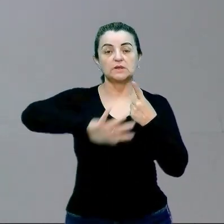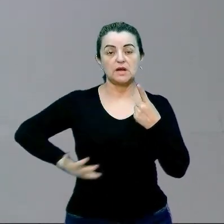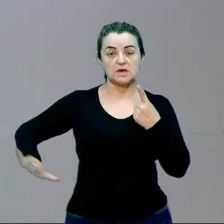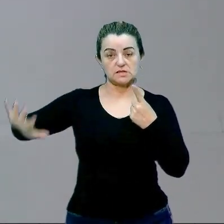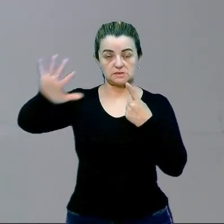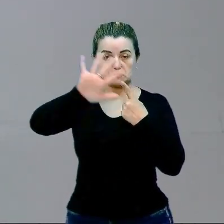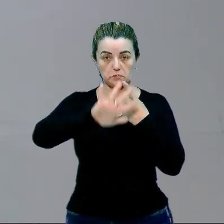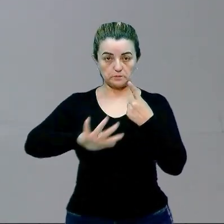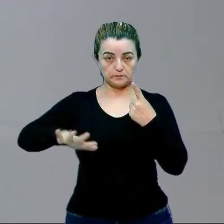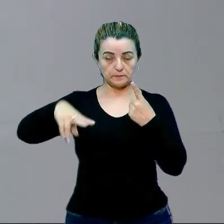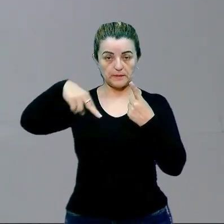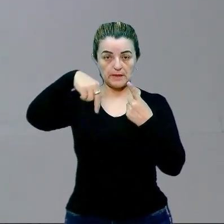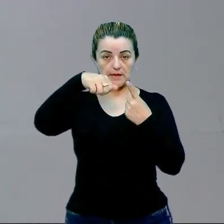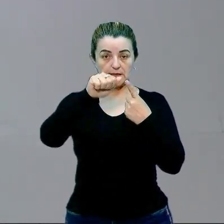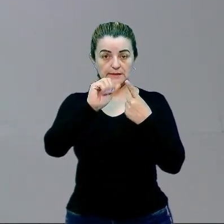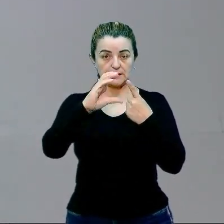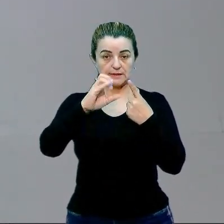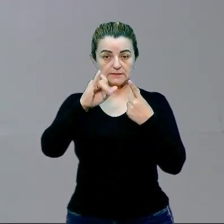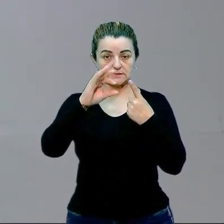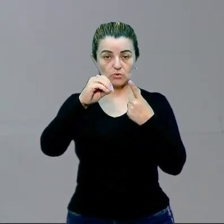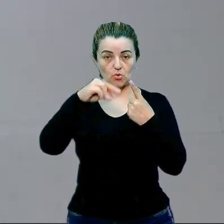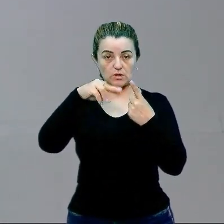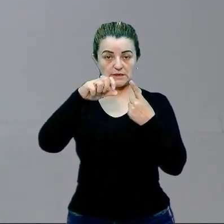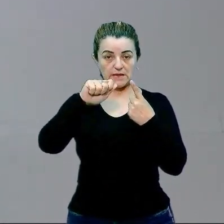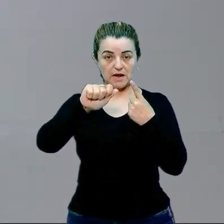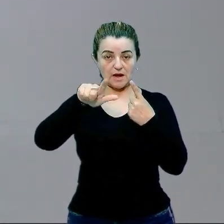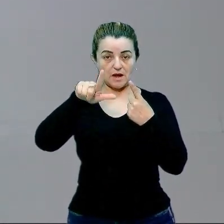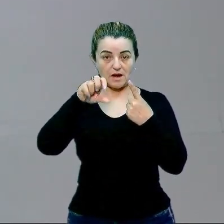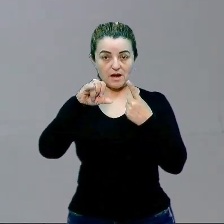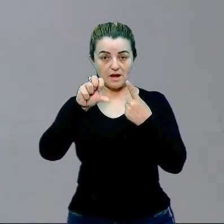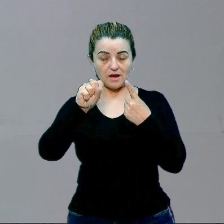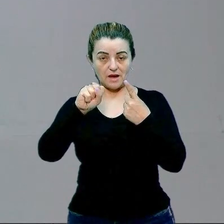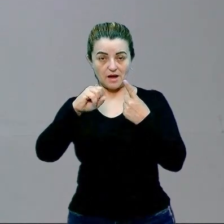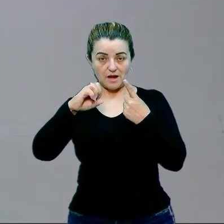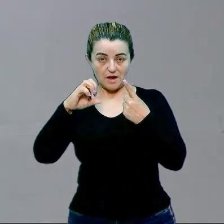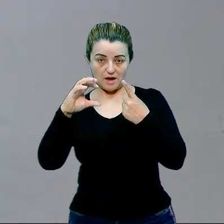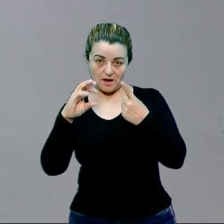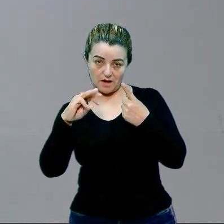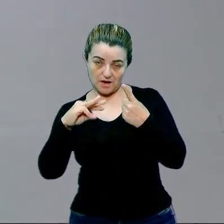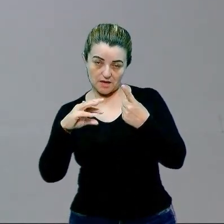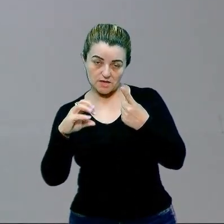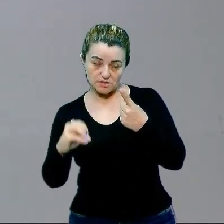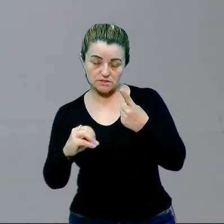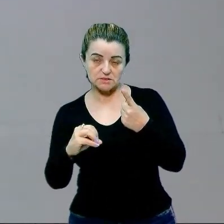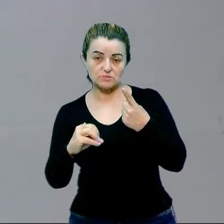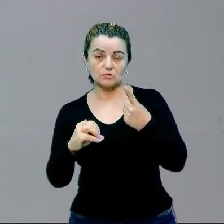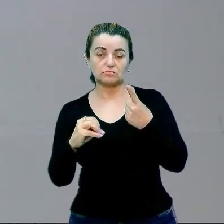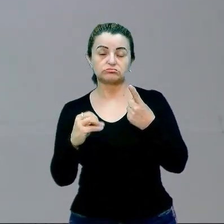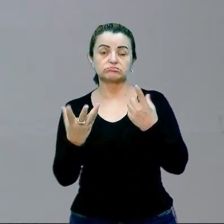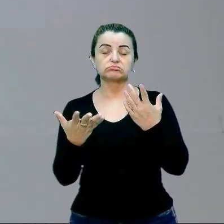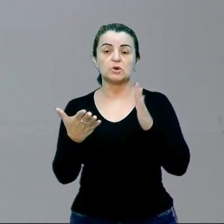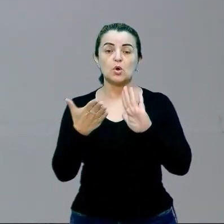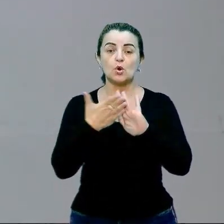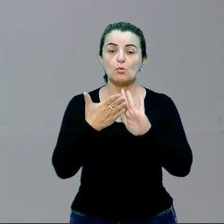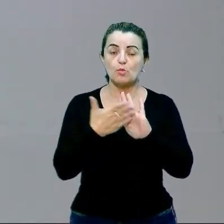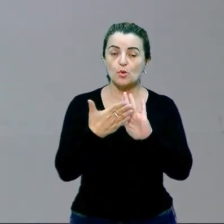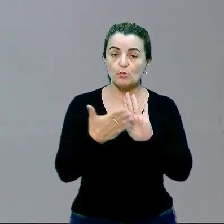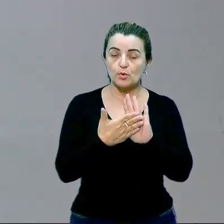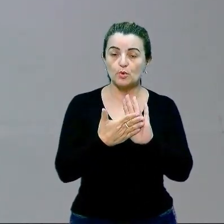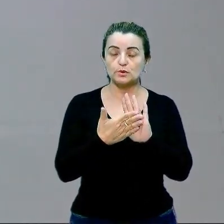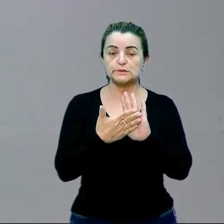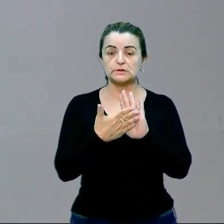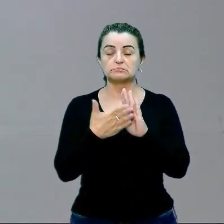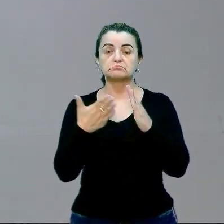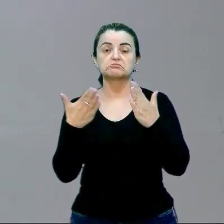que essa é sempre o ideal que se busca na literatura, ou o propósito que se busca na